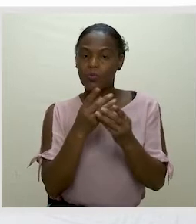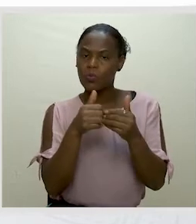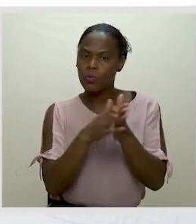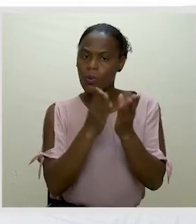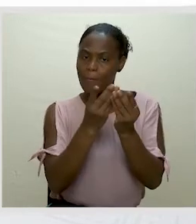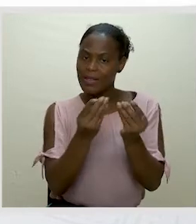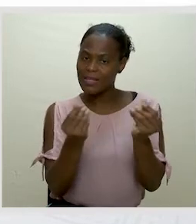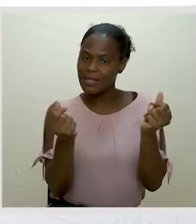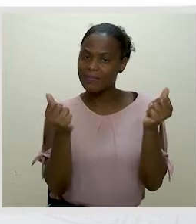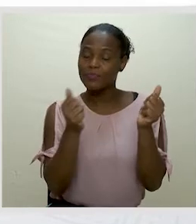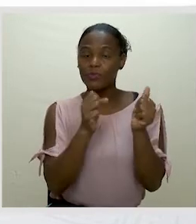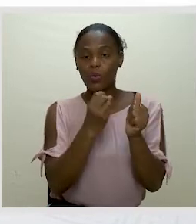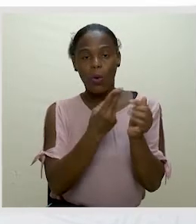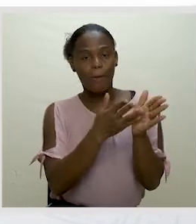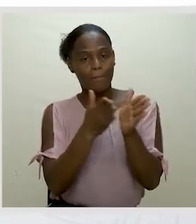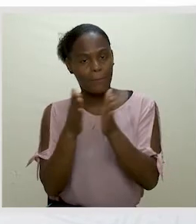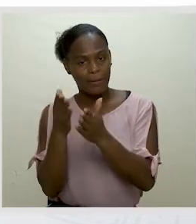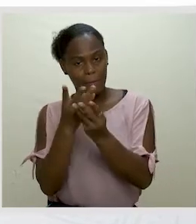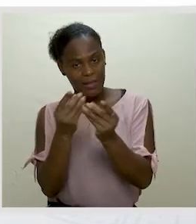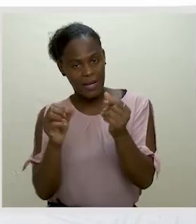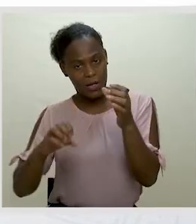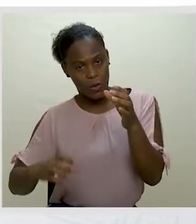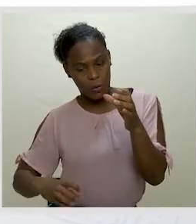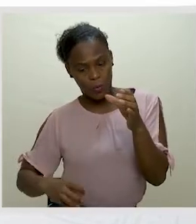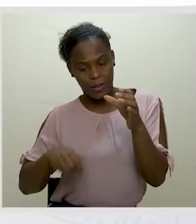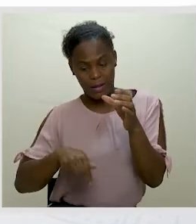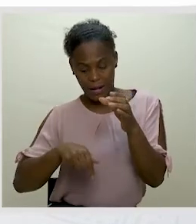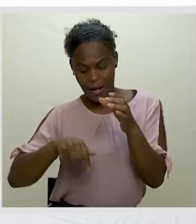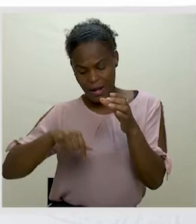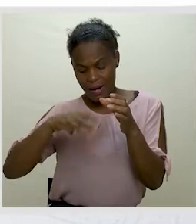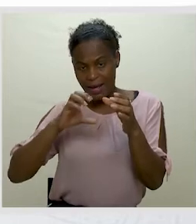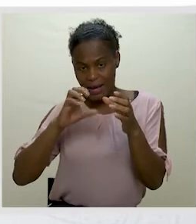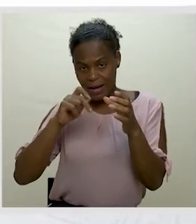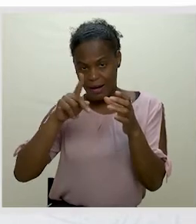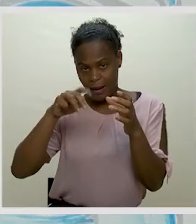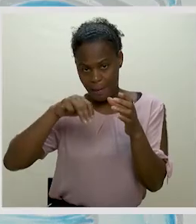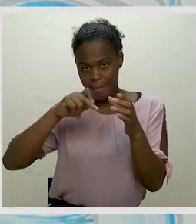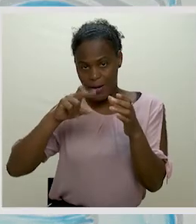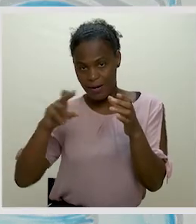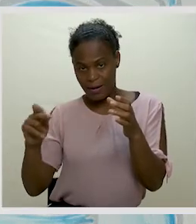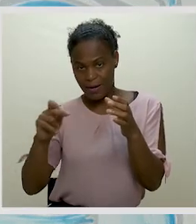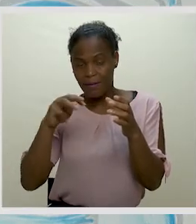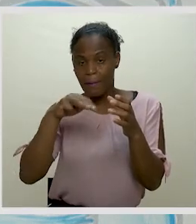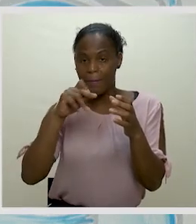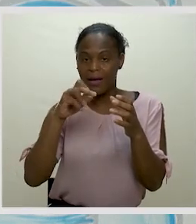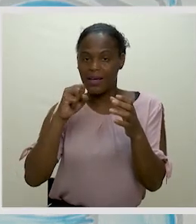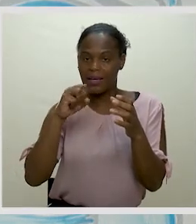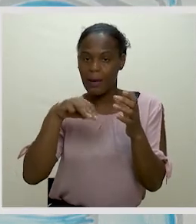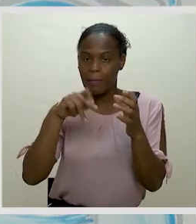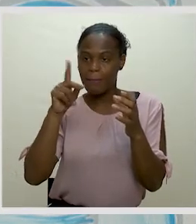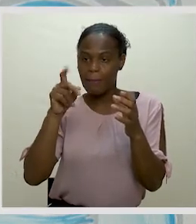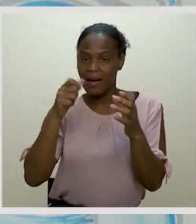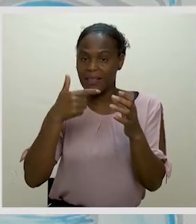Quando todo o material que estiver, ou a parte do material que subir lá da câmara magmática e chegar à superfície,